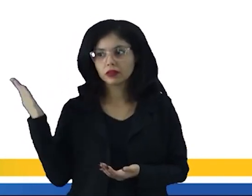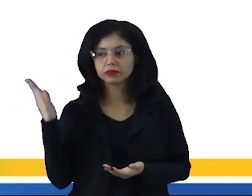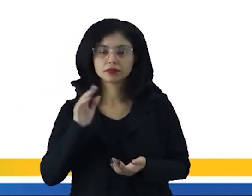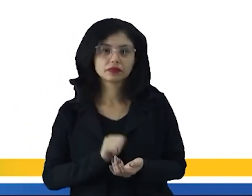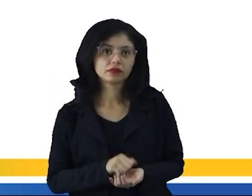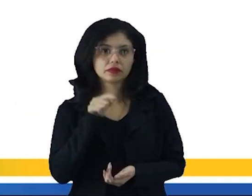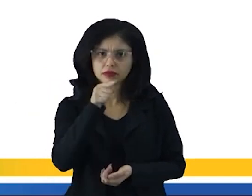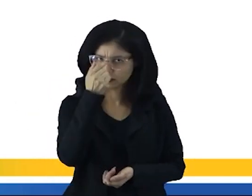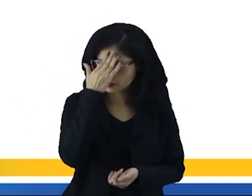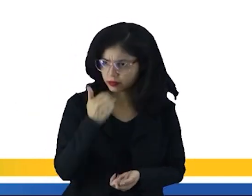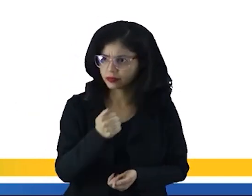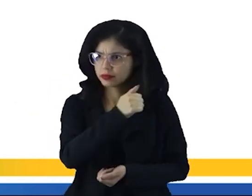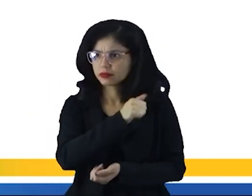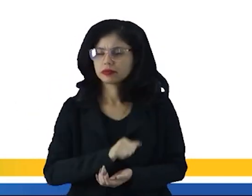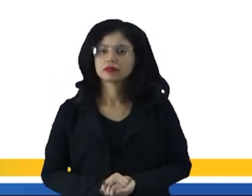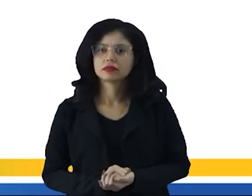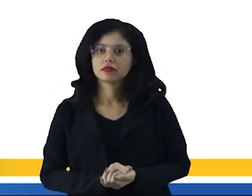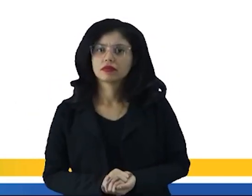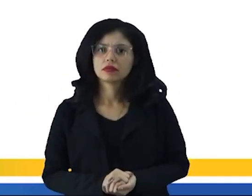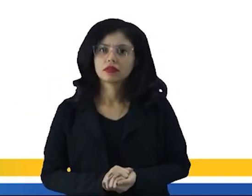Agora, você sabia?